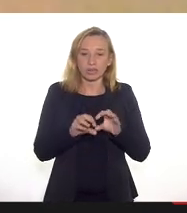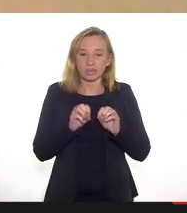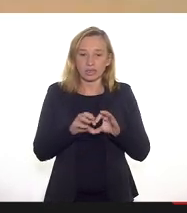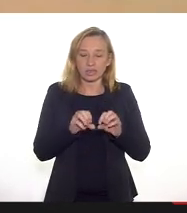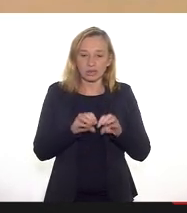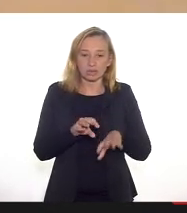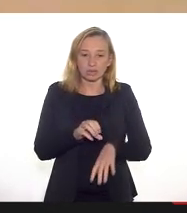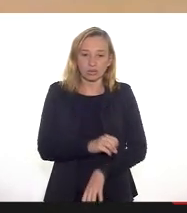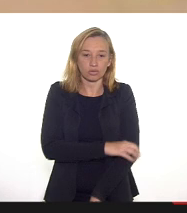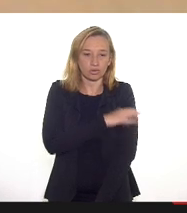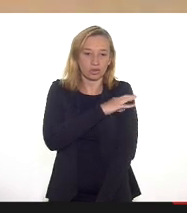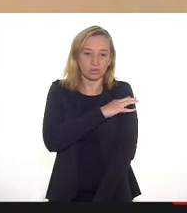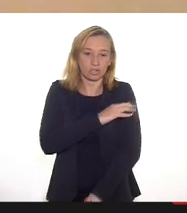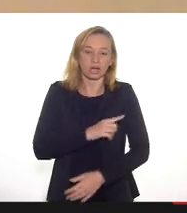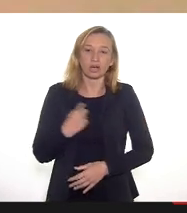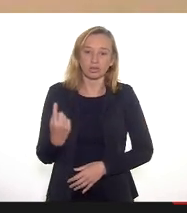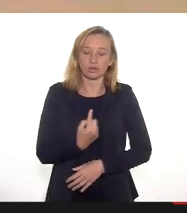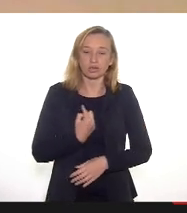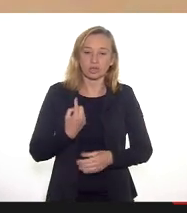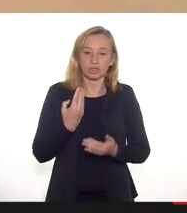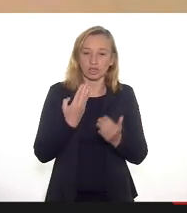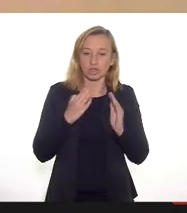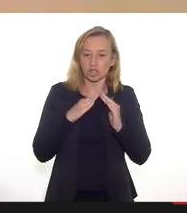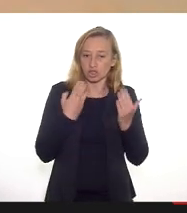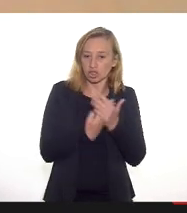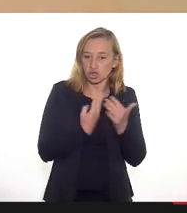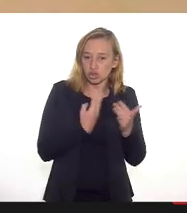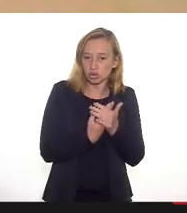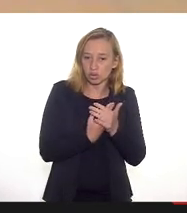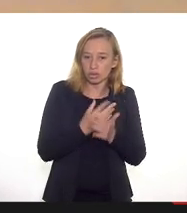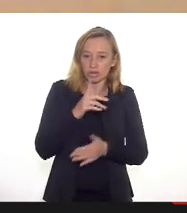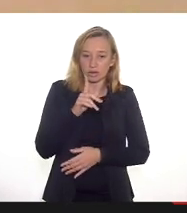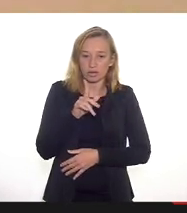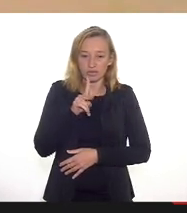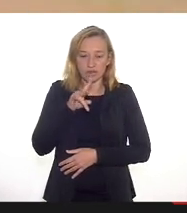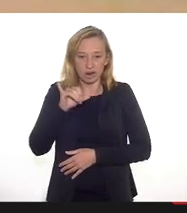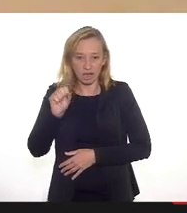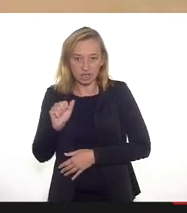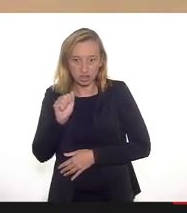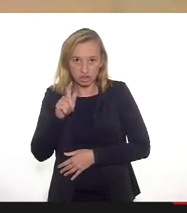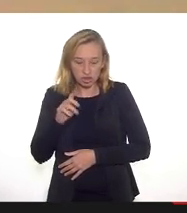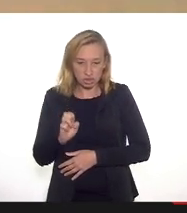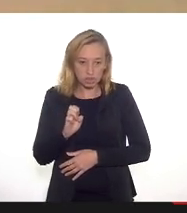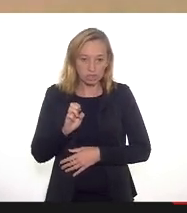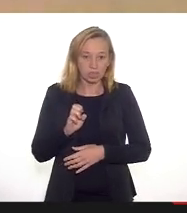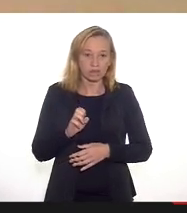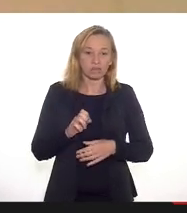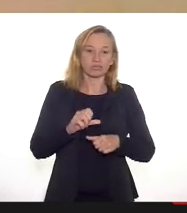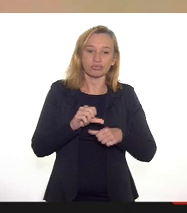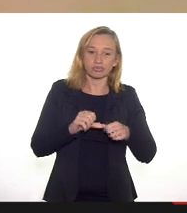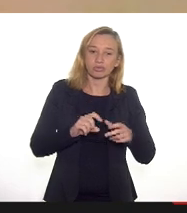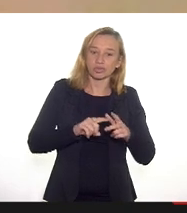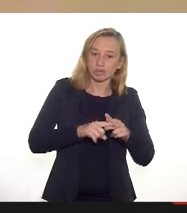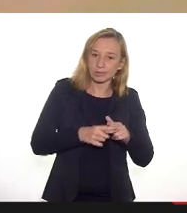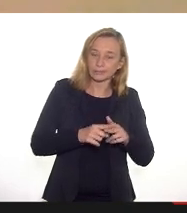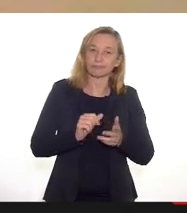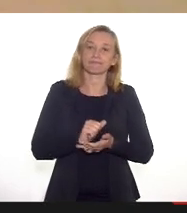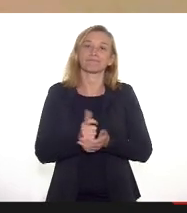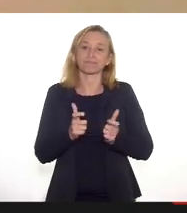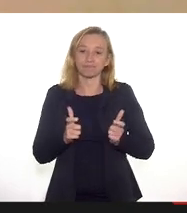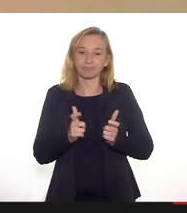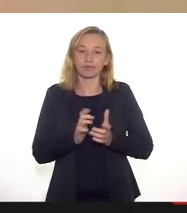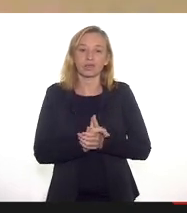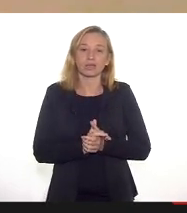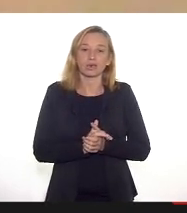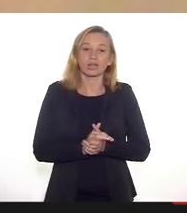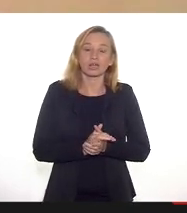fundamental. A nossa escola fundamental, no caso lá do Henrique Lage, ela passou por uma grande reforma. Teve até a